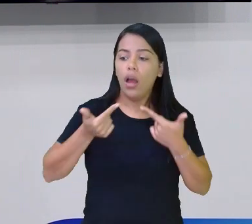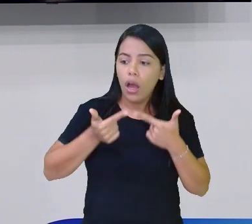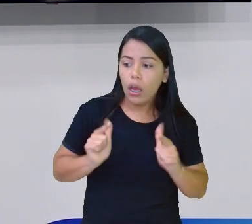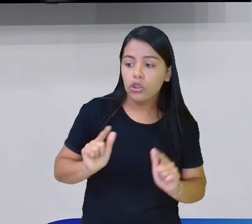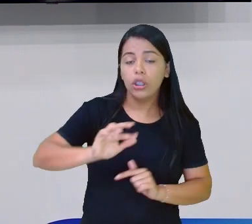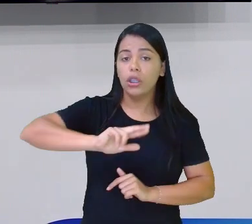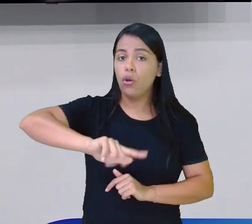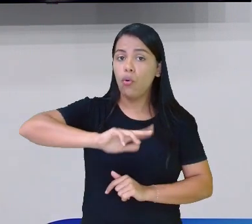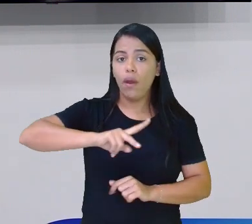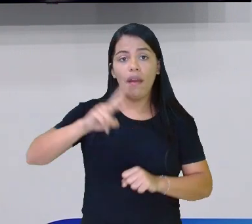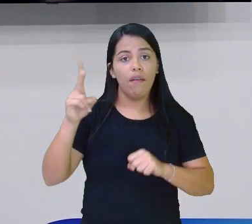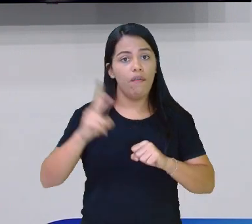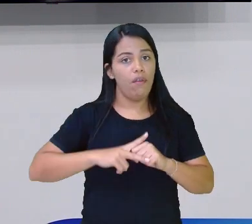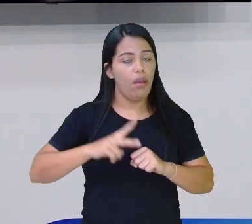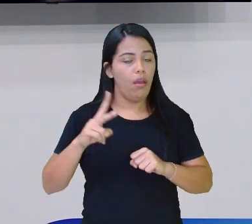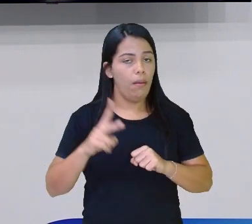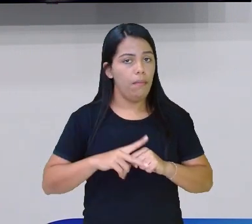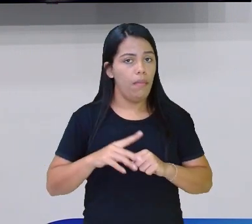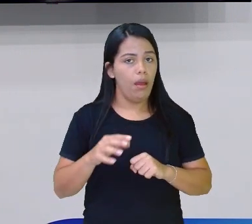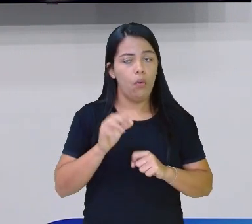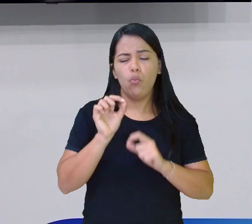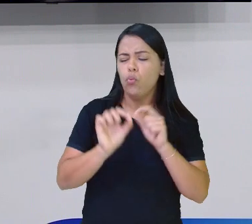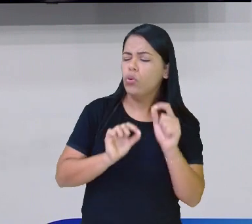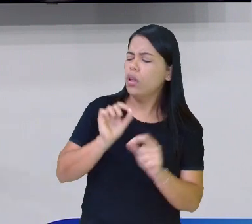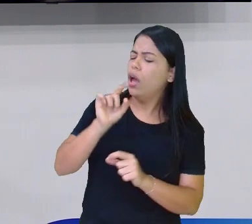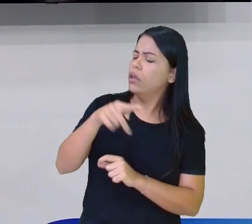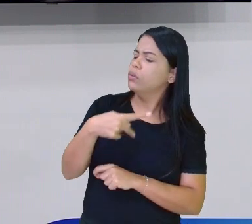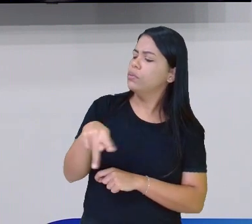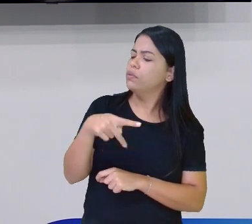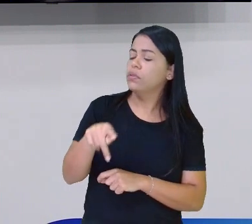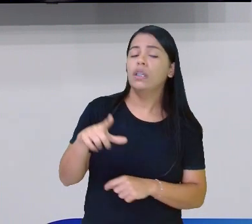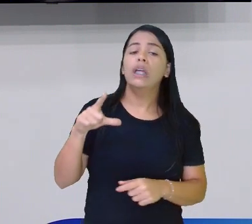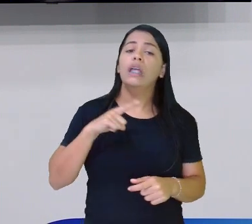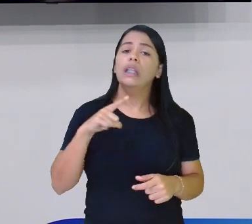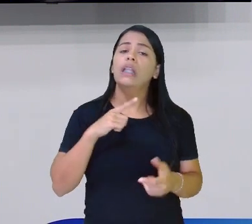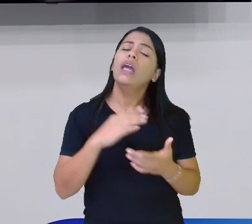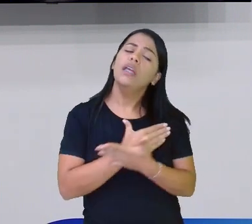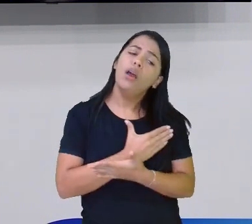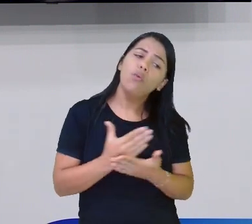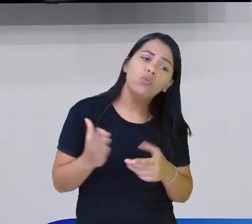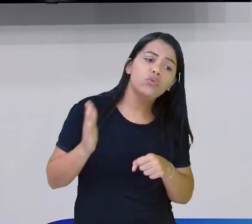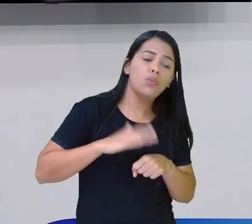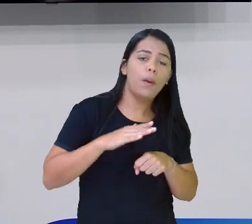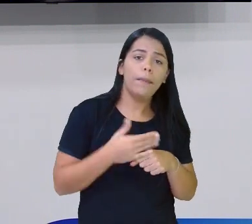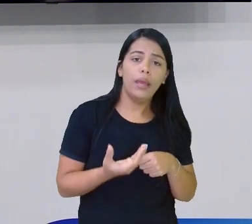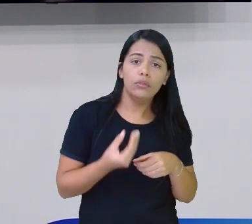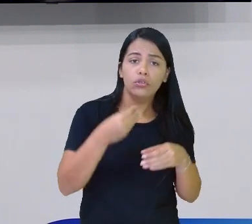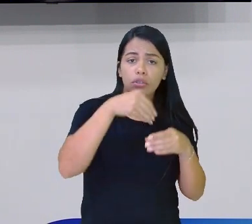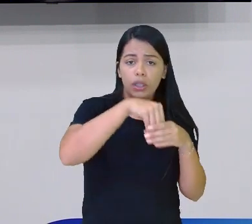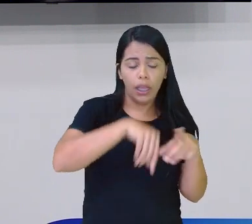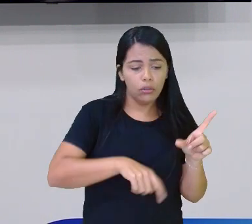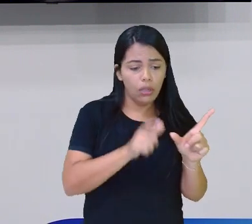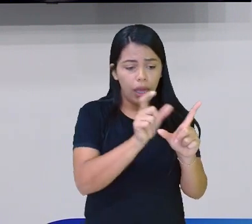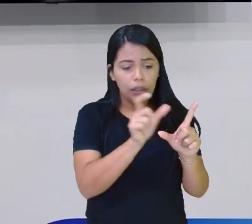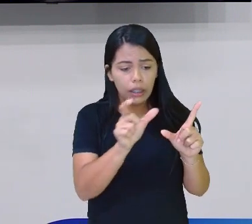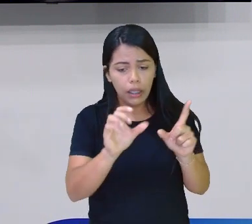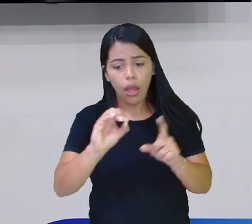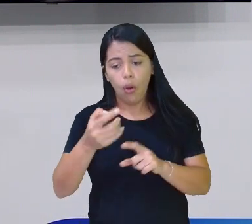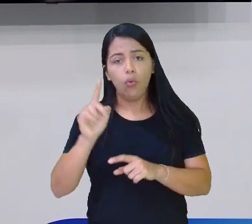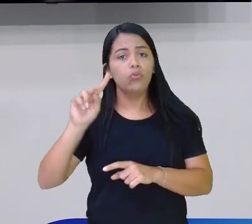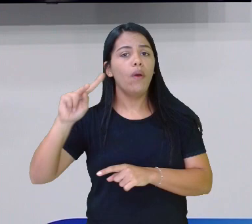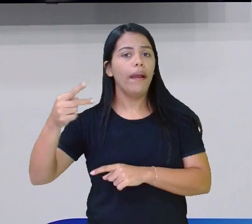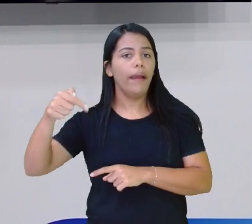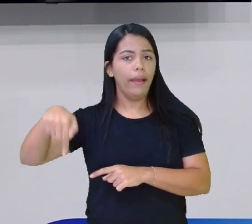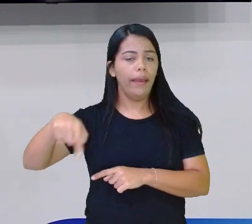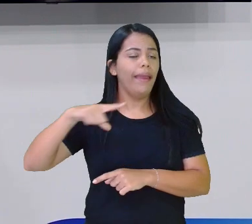é isso, professora? Em algum quadrinho, ou da tirinha, ou do HQ, você pode encontrar apenas as